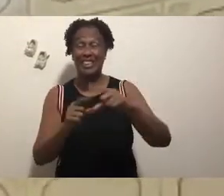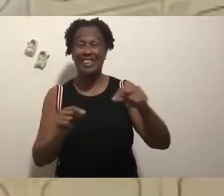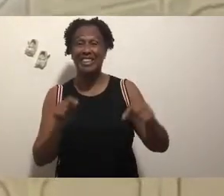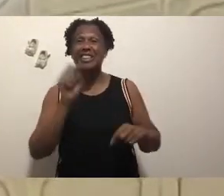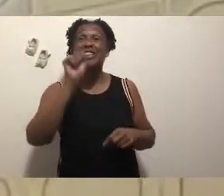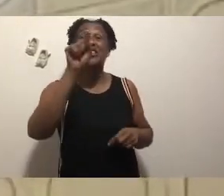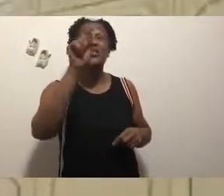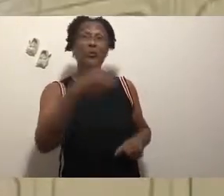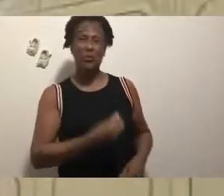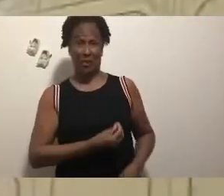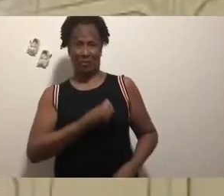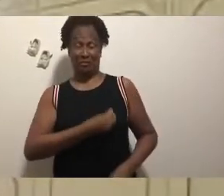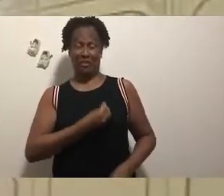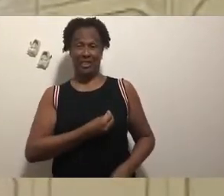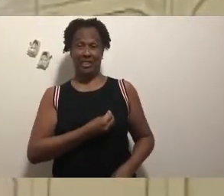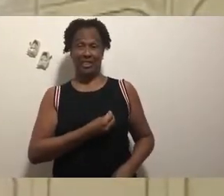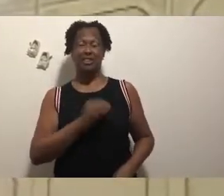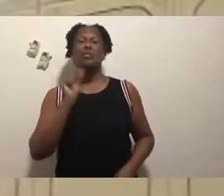que vai fazer com ela?